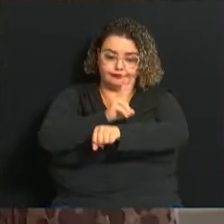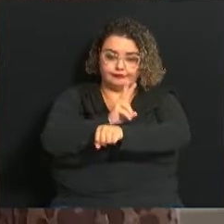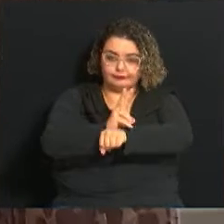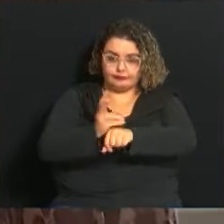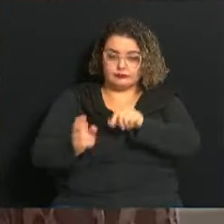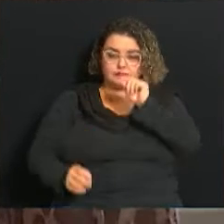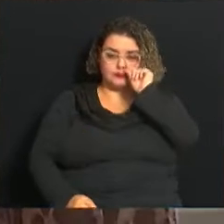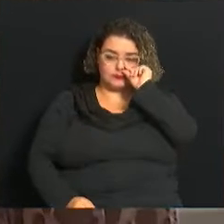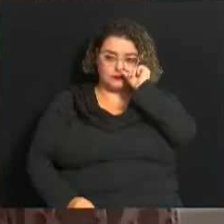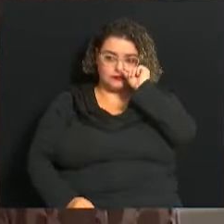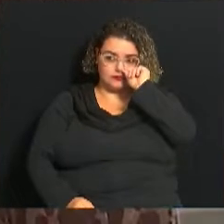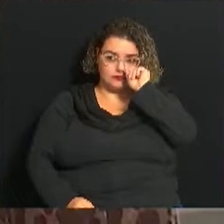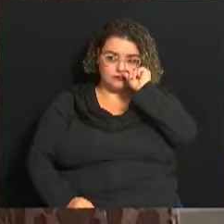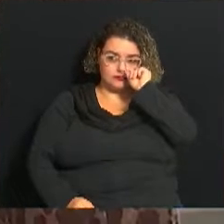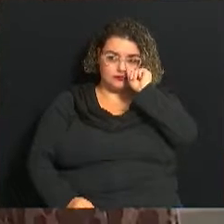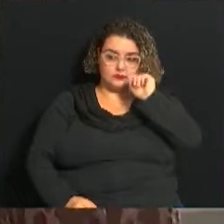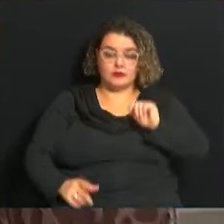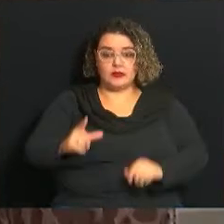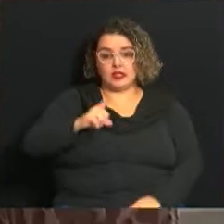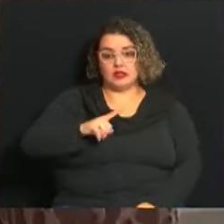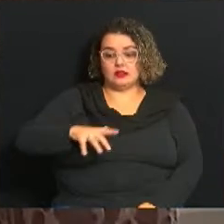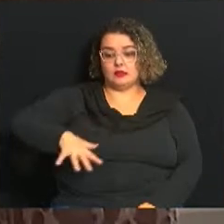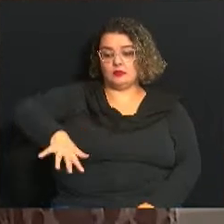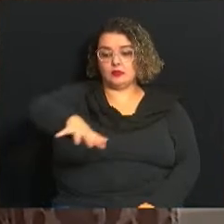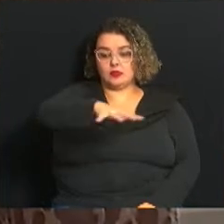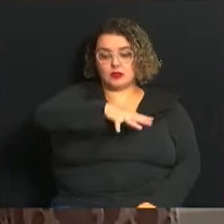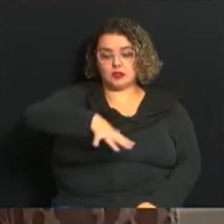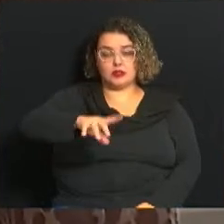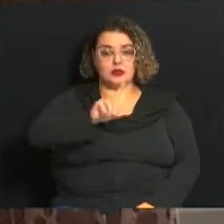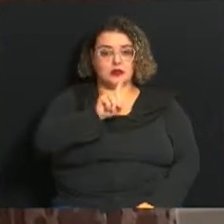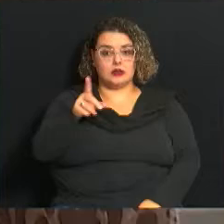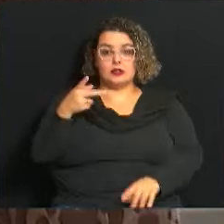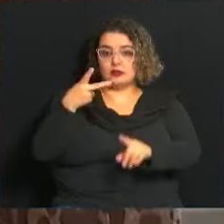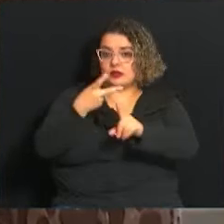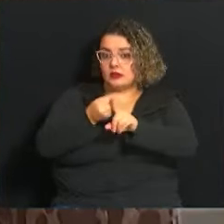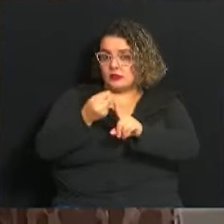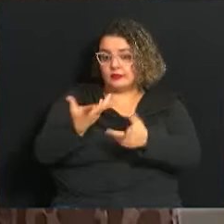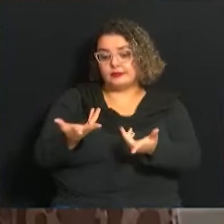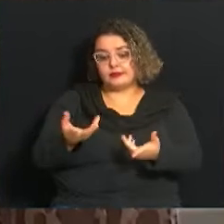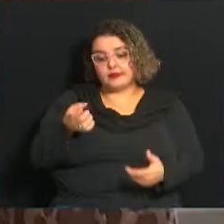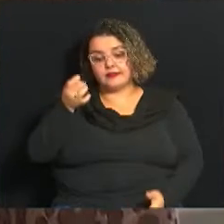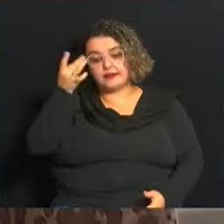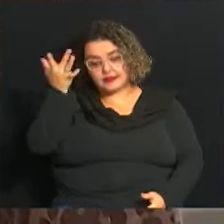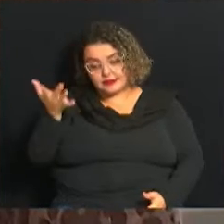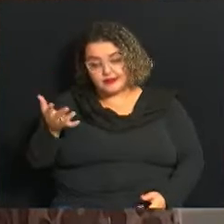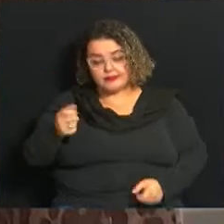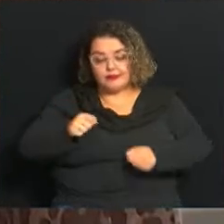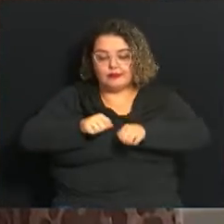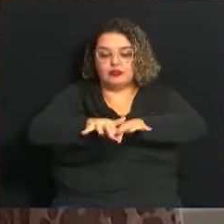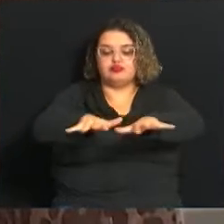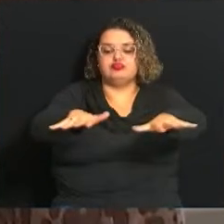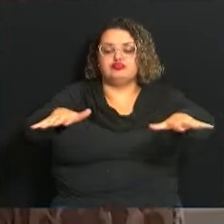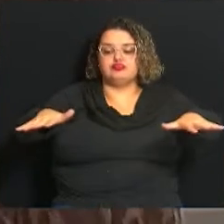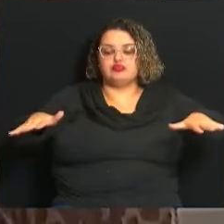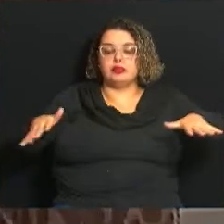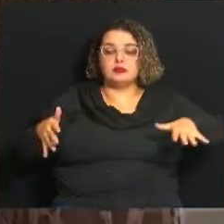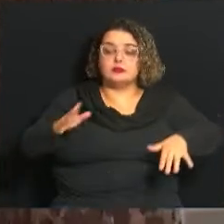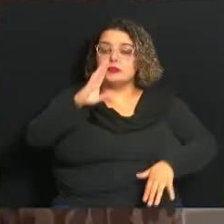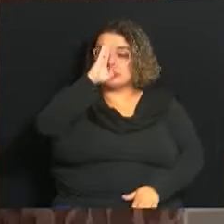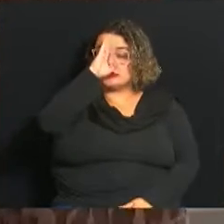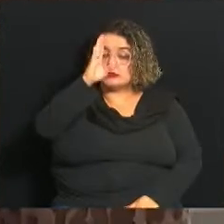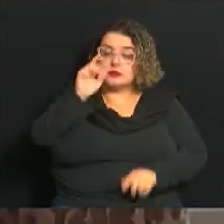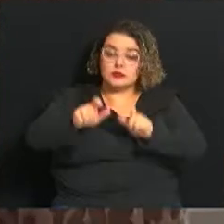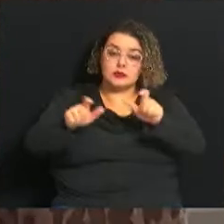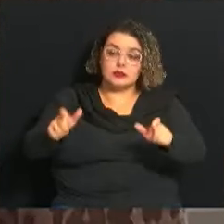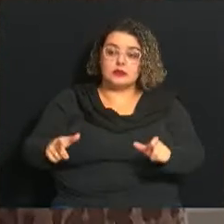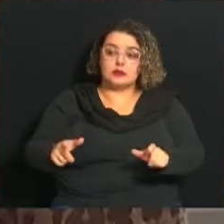Existem bolsões aí de pessoas não vacinadas que facilitam a circulação do vírus. Então, esse é talvez um dos principais motivos aí das pessoas